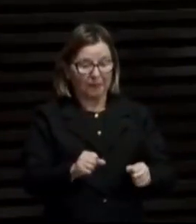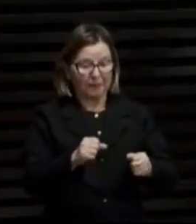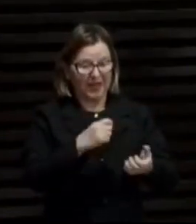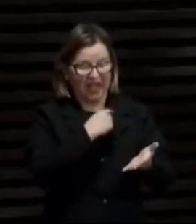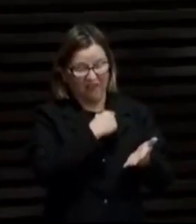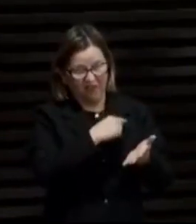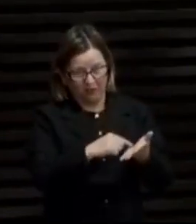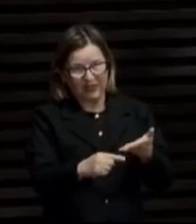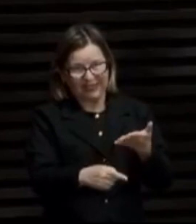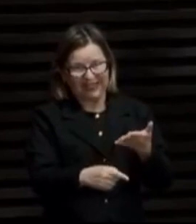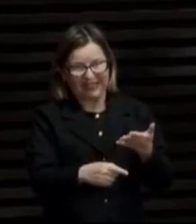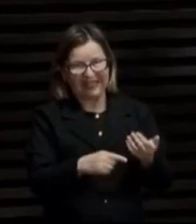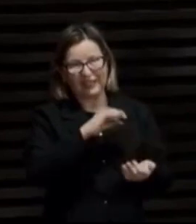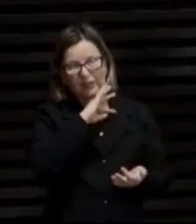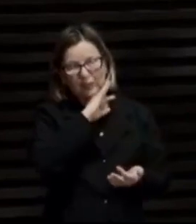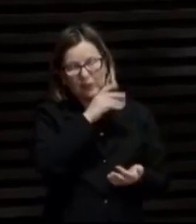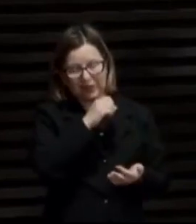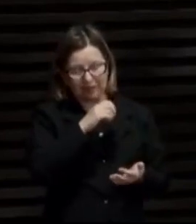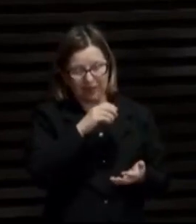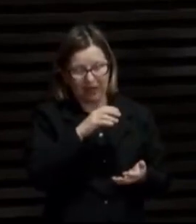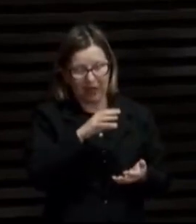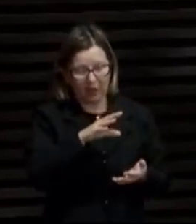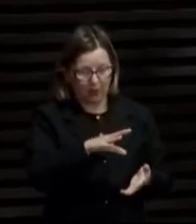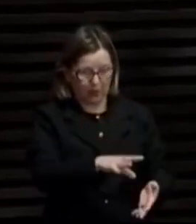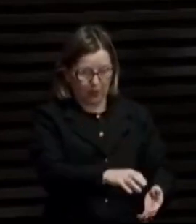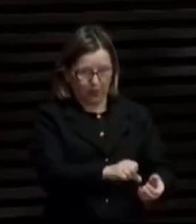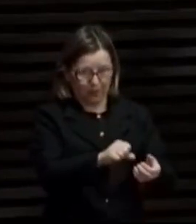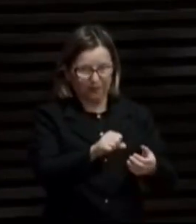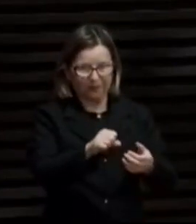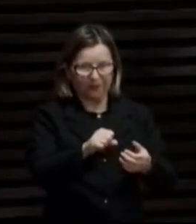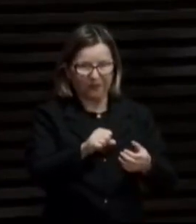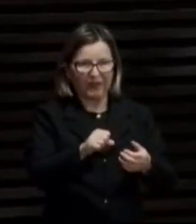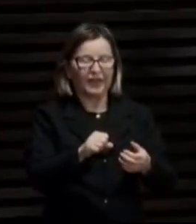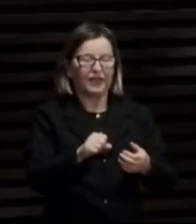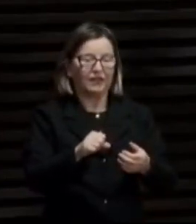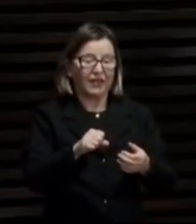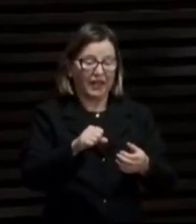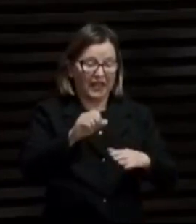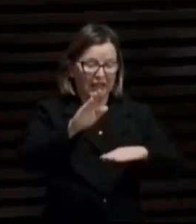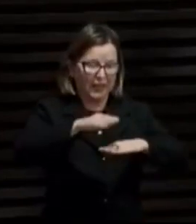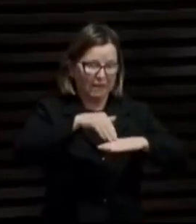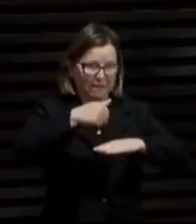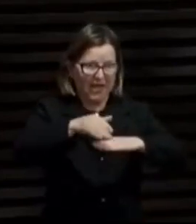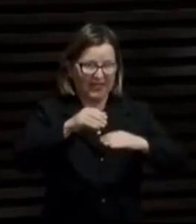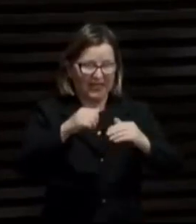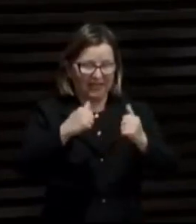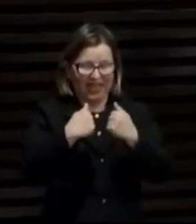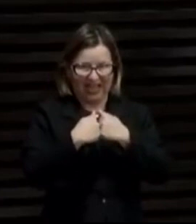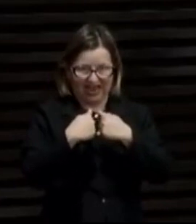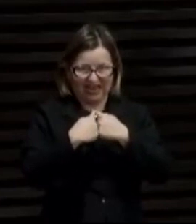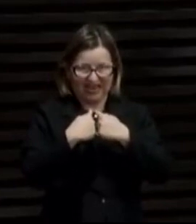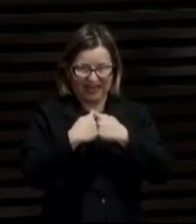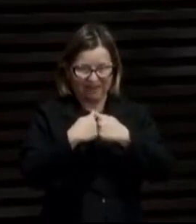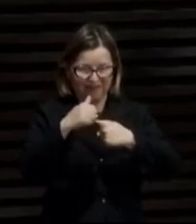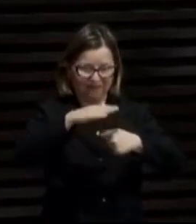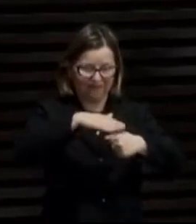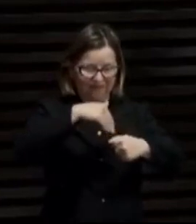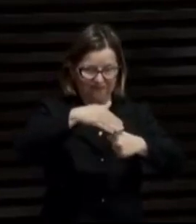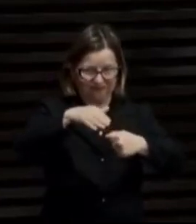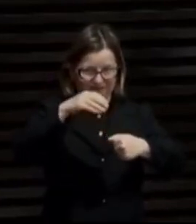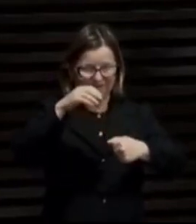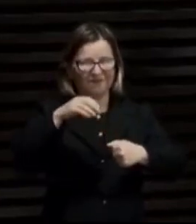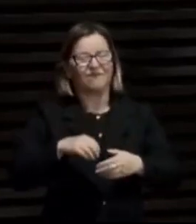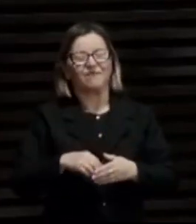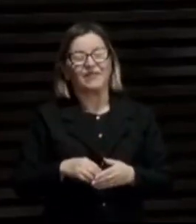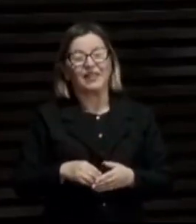foi resolvida durante aquele ano, mas naquele dia o sacerdote fazia aquela apresentação a Deus e o pecado